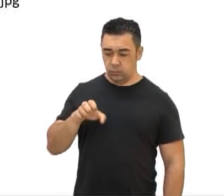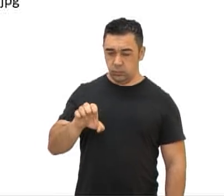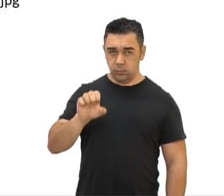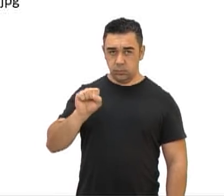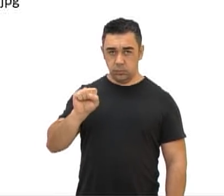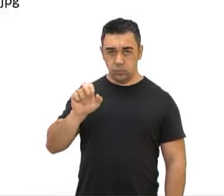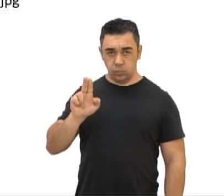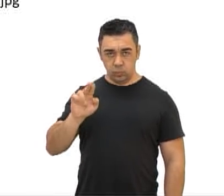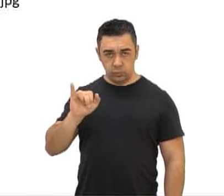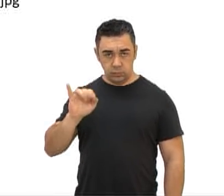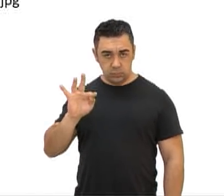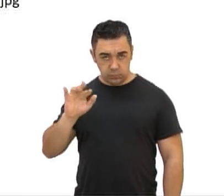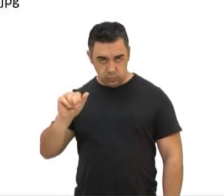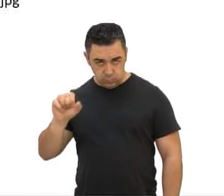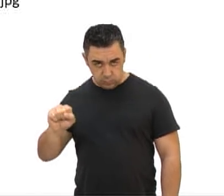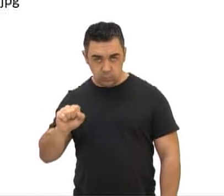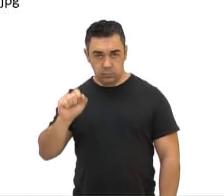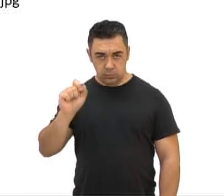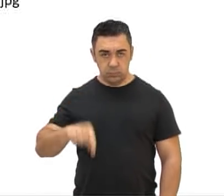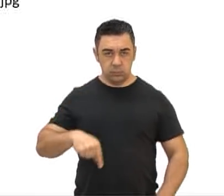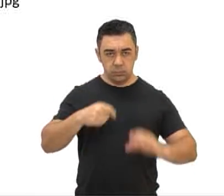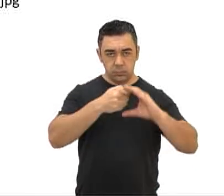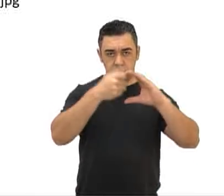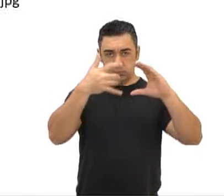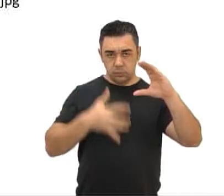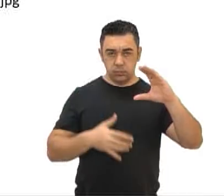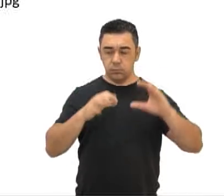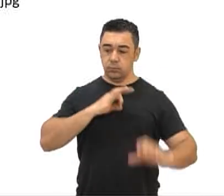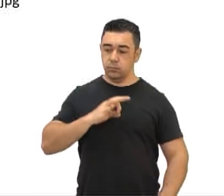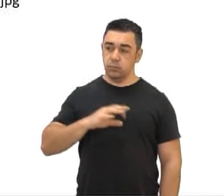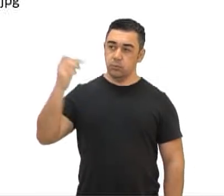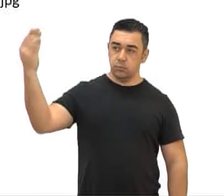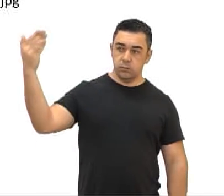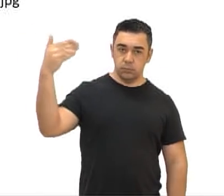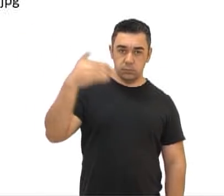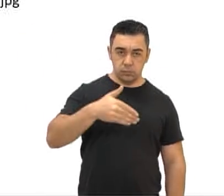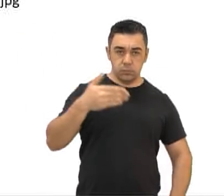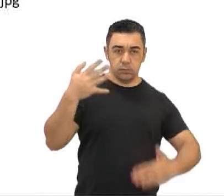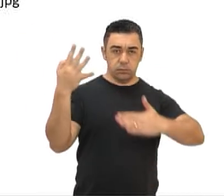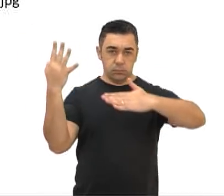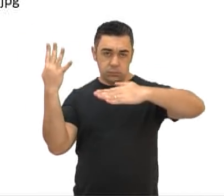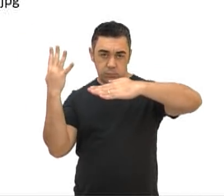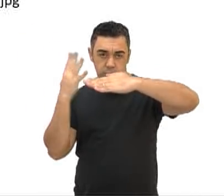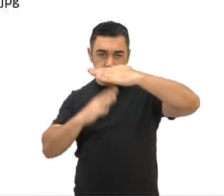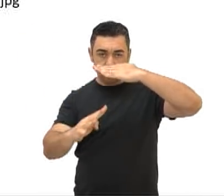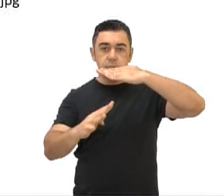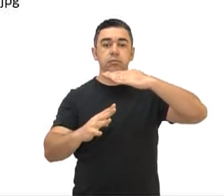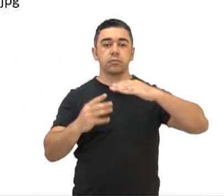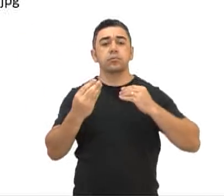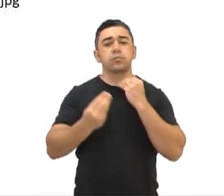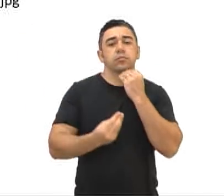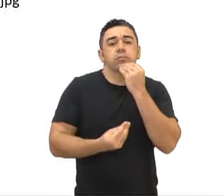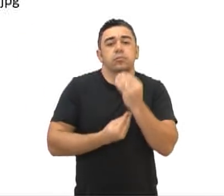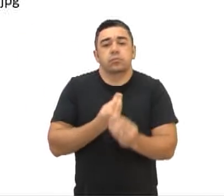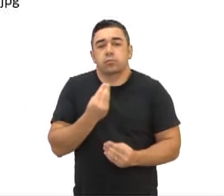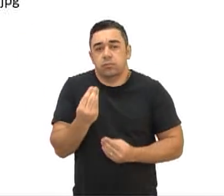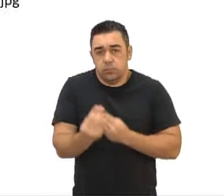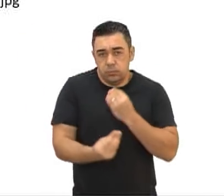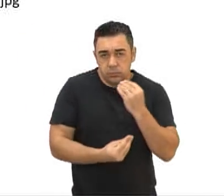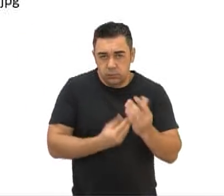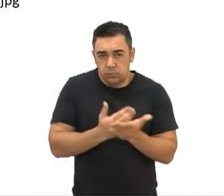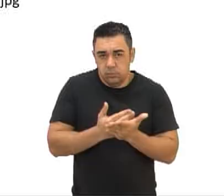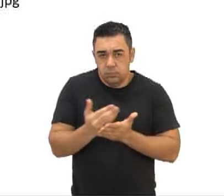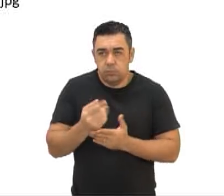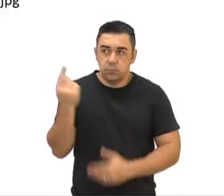falamos bastante sobre elas, características, como o espaço da região sul foi ocupado a partir das missões, né,